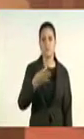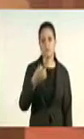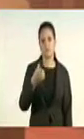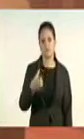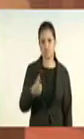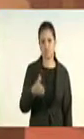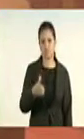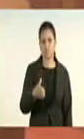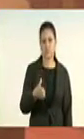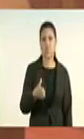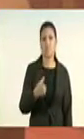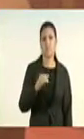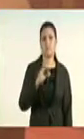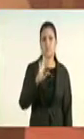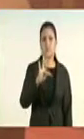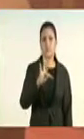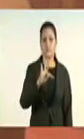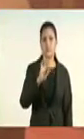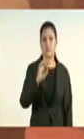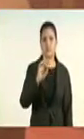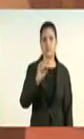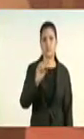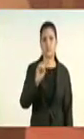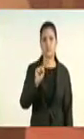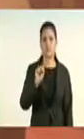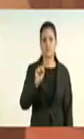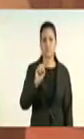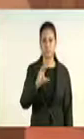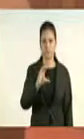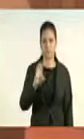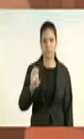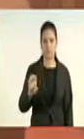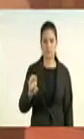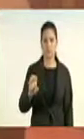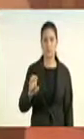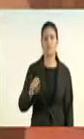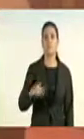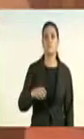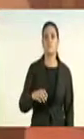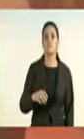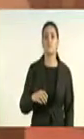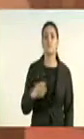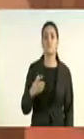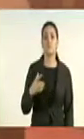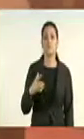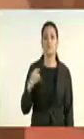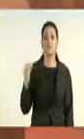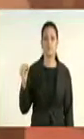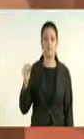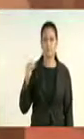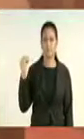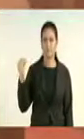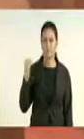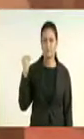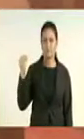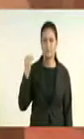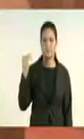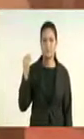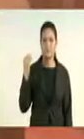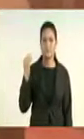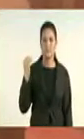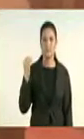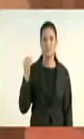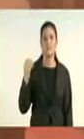que diz o seguinte: para compor o patamar de 2/3 exigidos pela